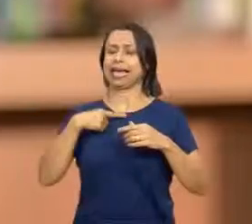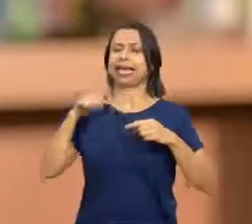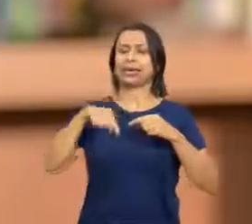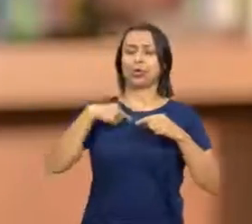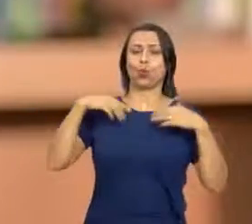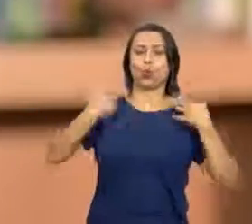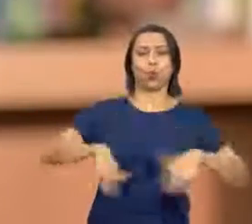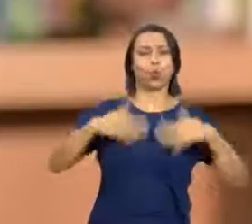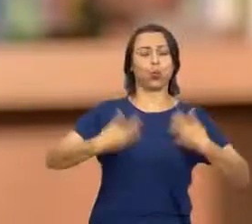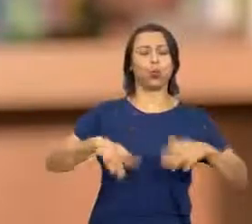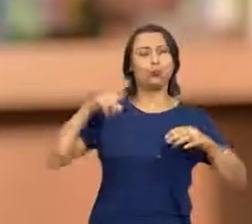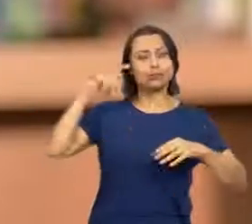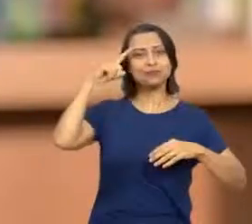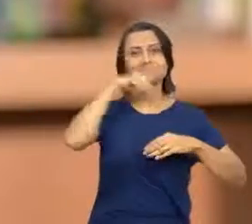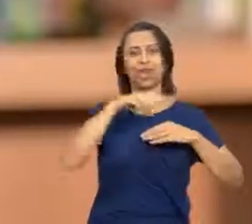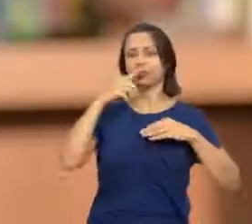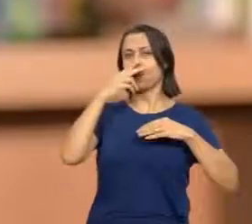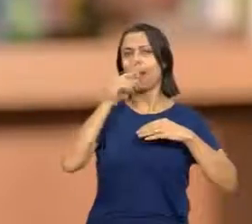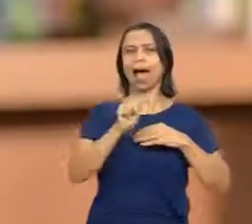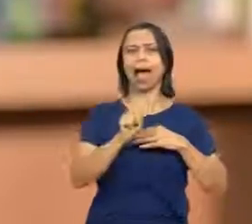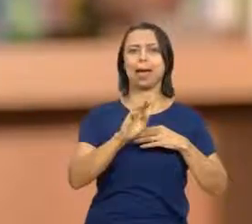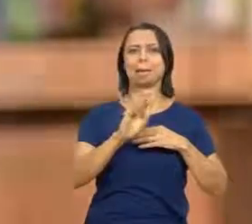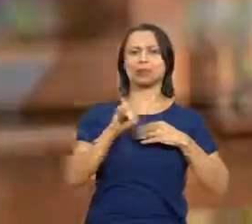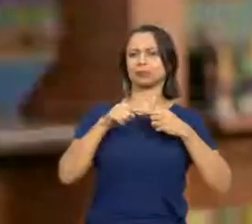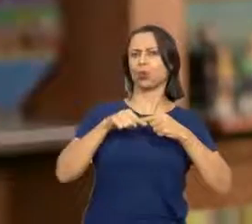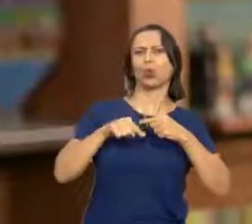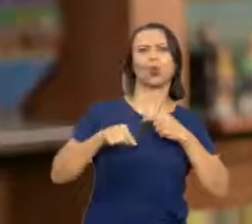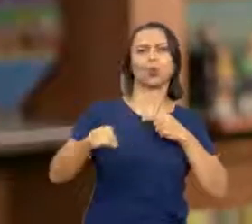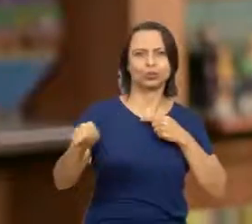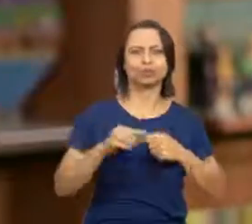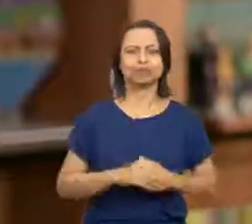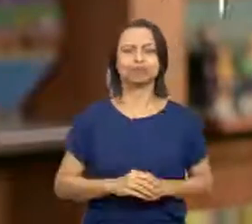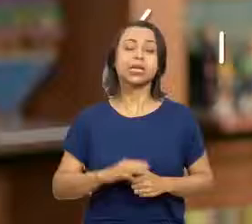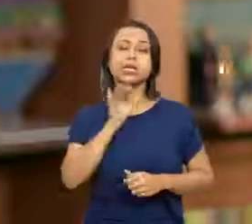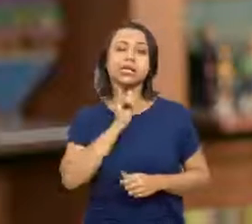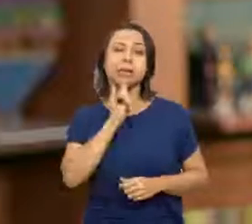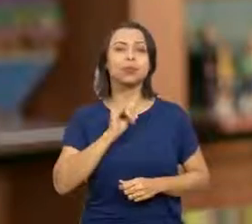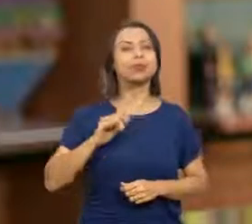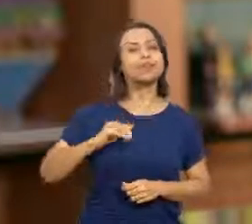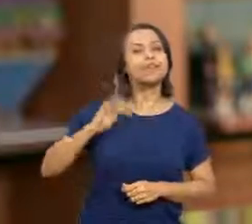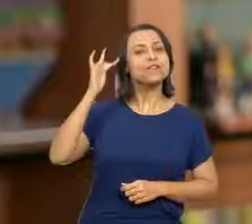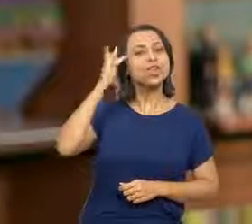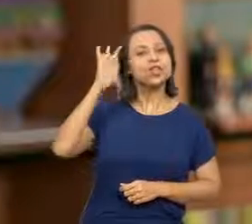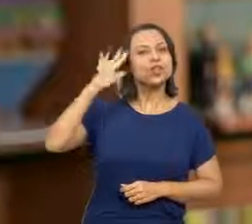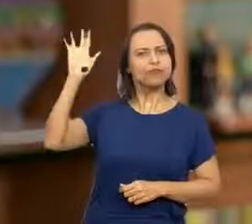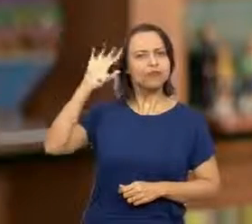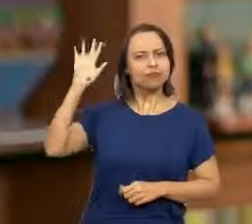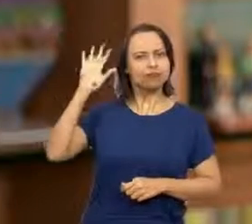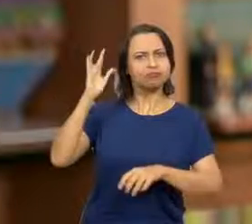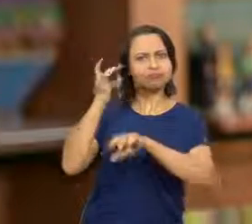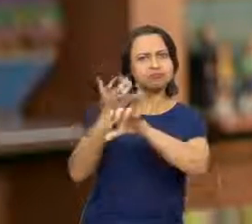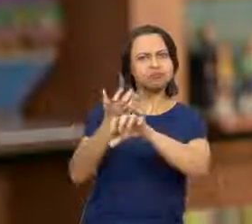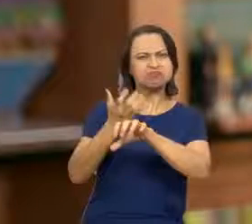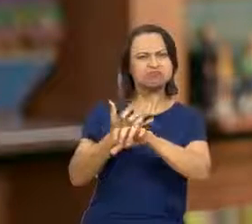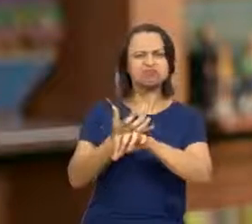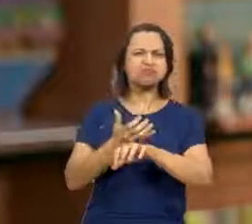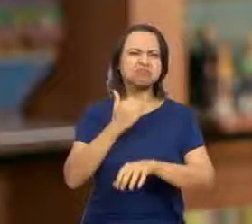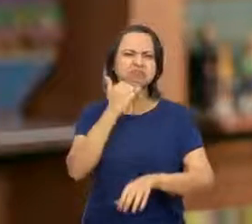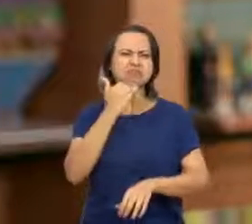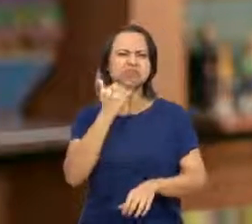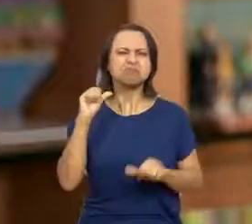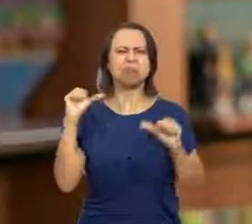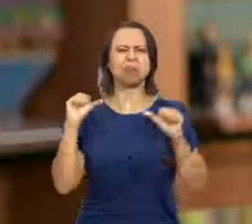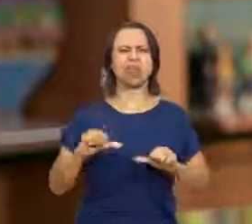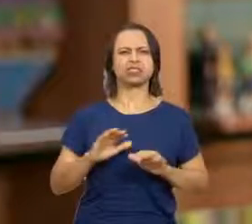Esse é o nosso grande abismo no terreno do ensino. Por exemplo, no ensino da filosofia, a filosofia é enxergada como